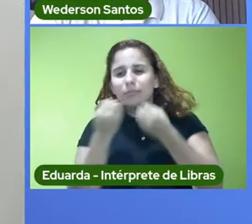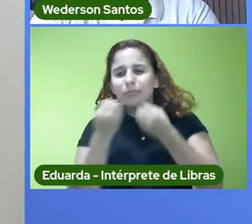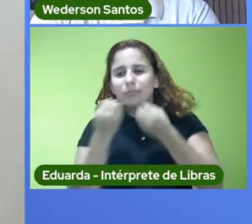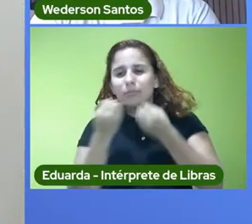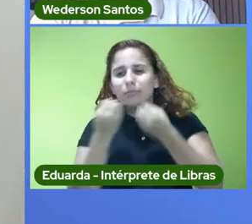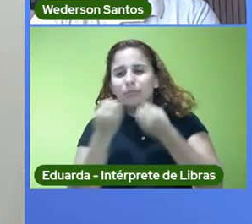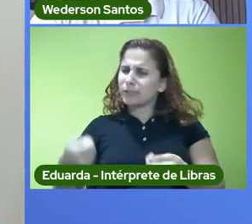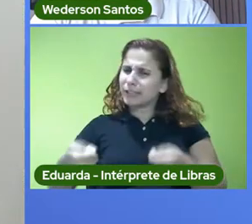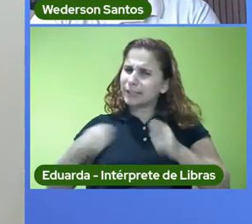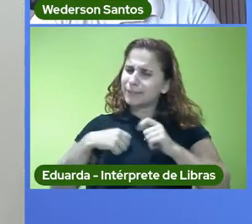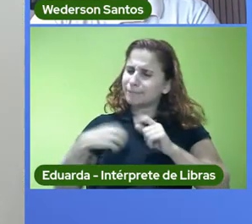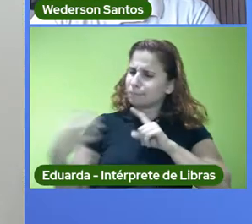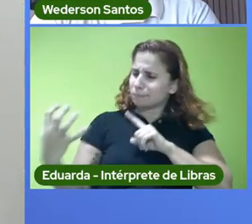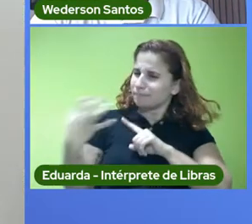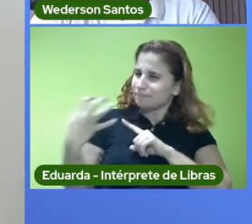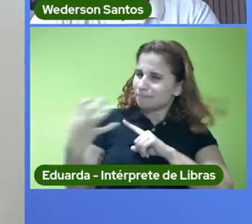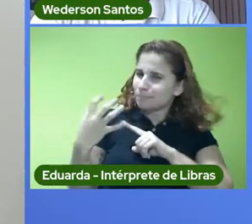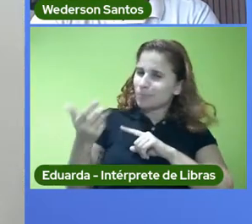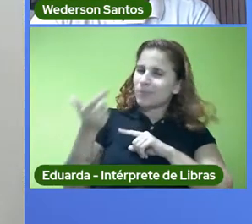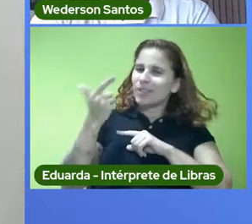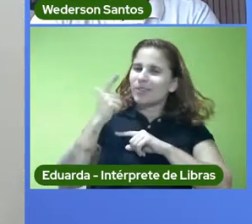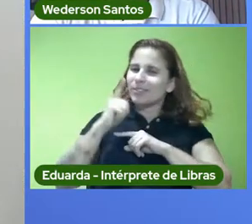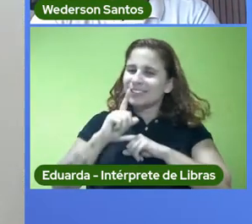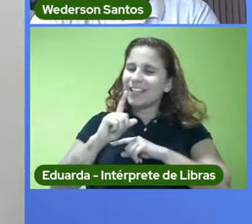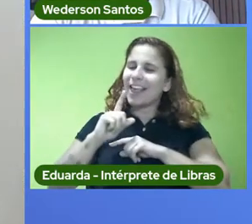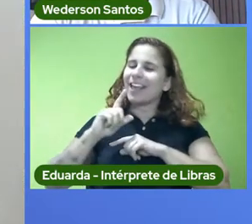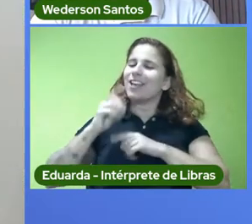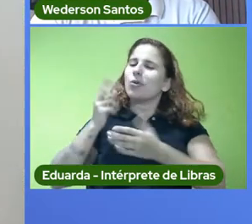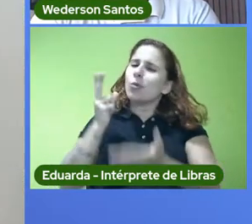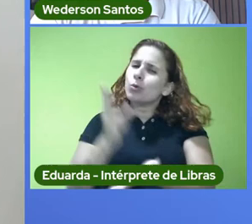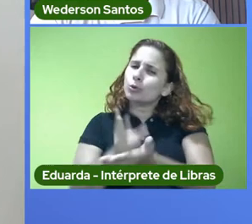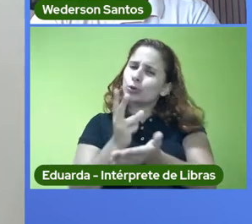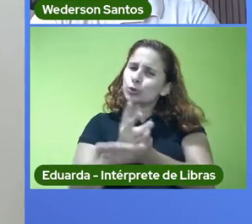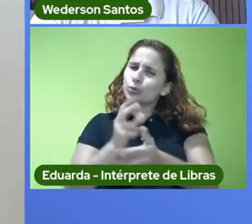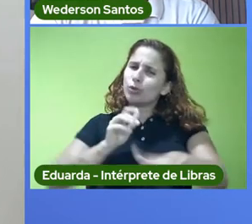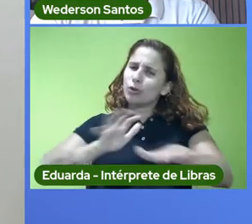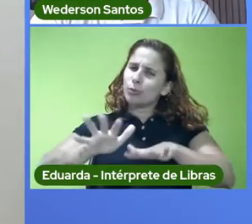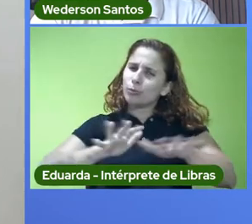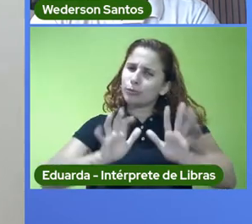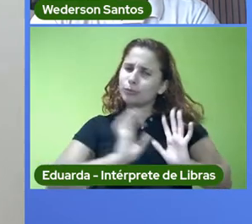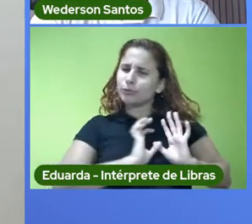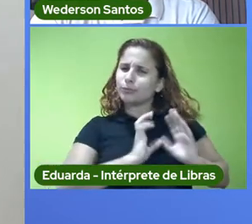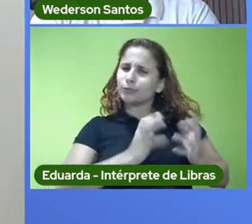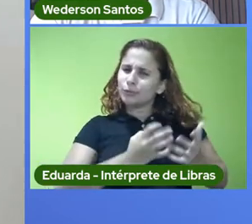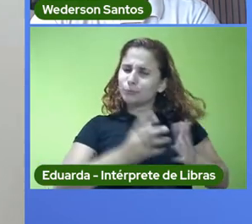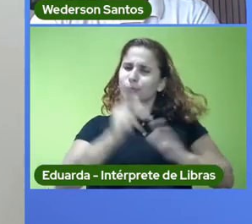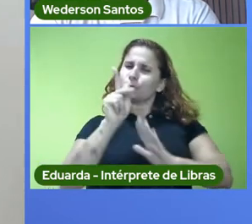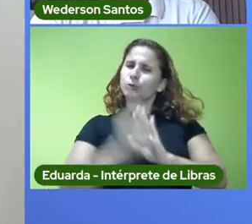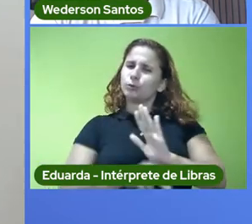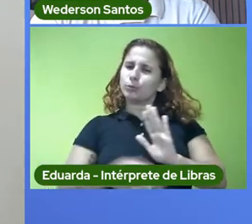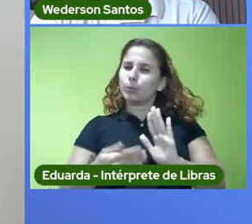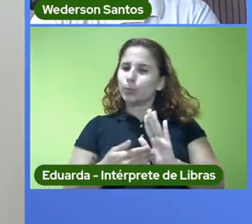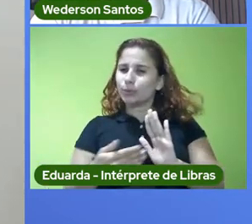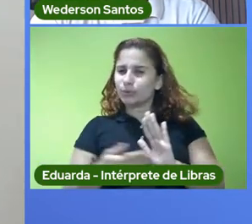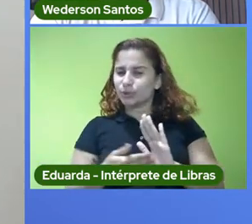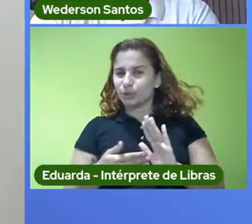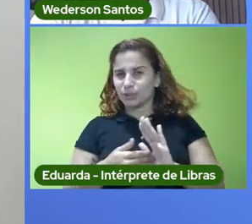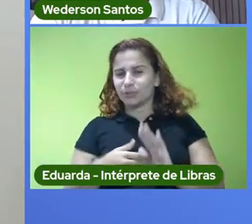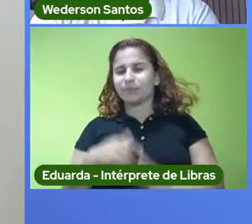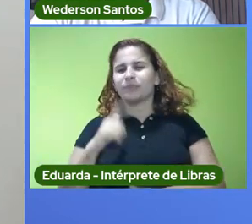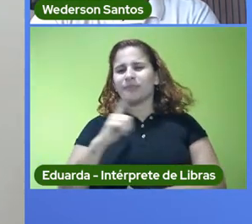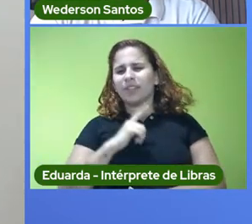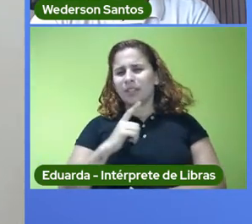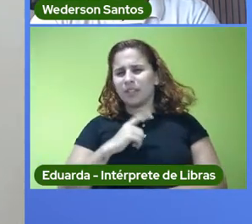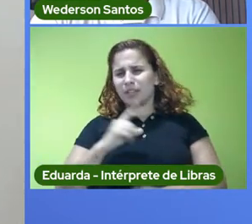aqui enquanto federação os projetos, enquanto movimento apaiano as ações que a gente desenvolve, né? Como eu falei do Fundo Mais Inclusão,